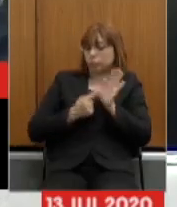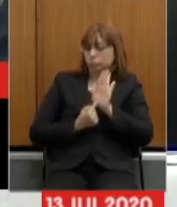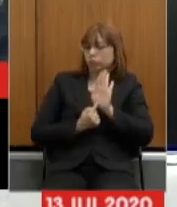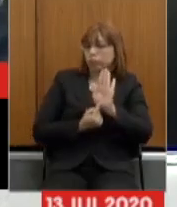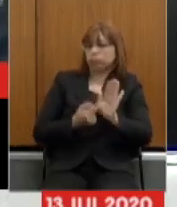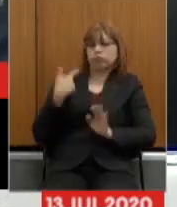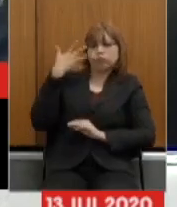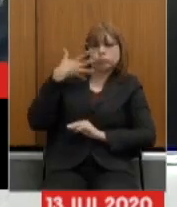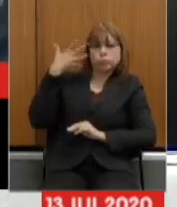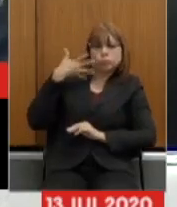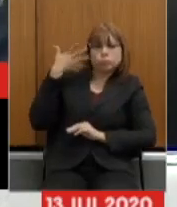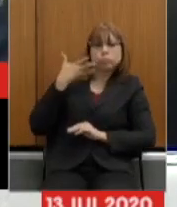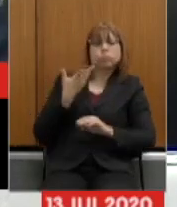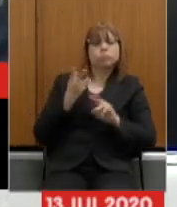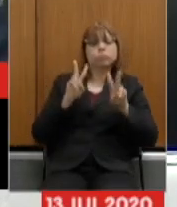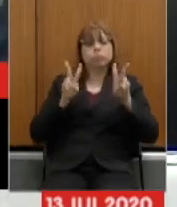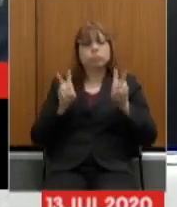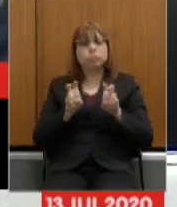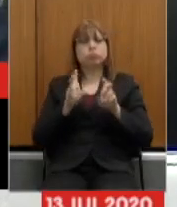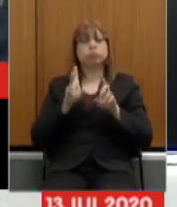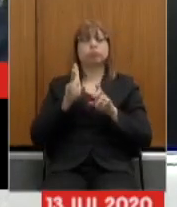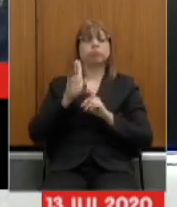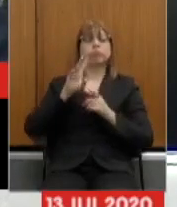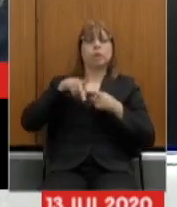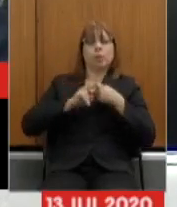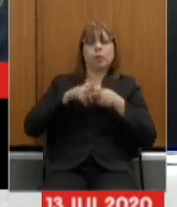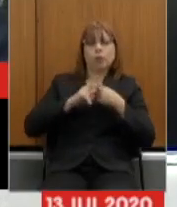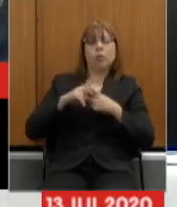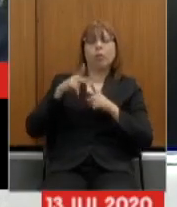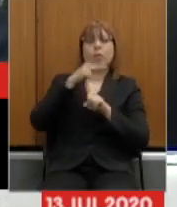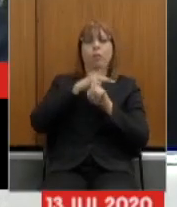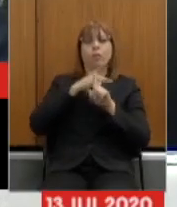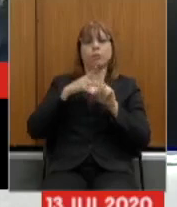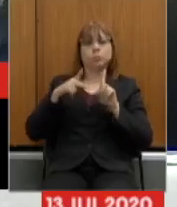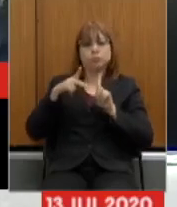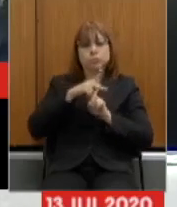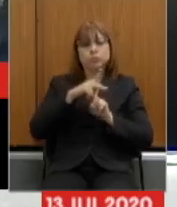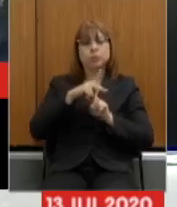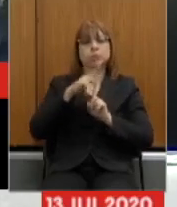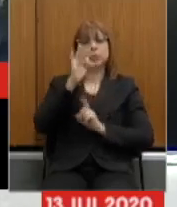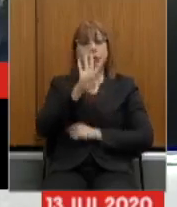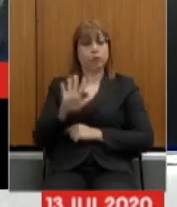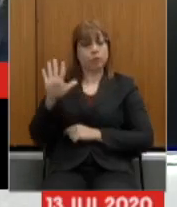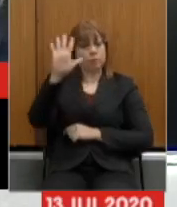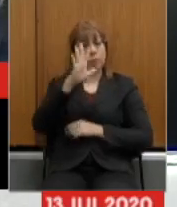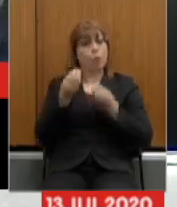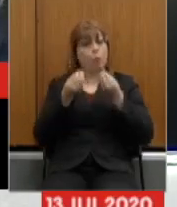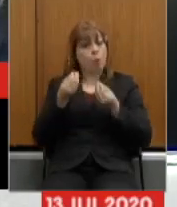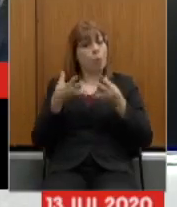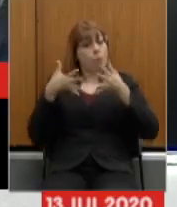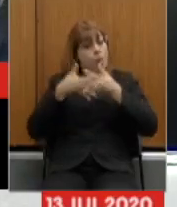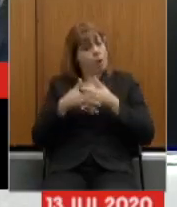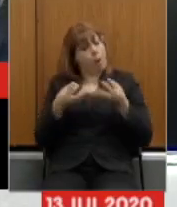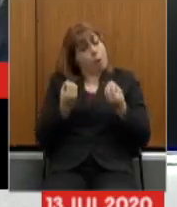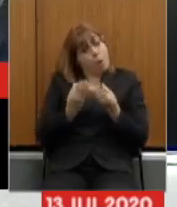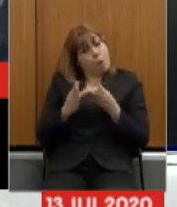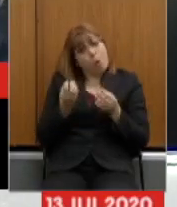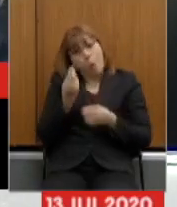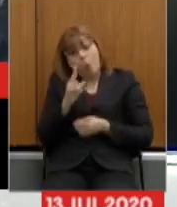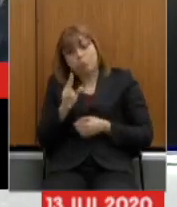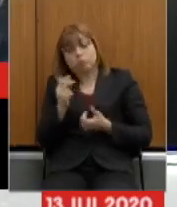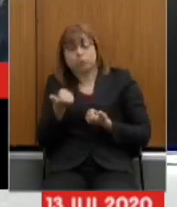sobre os aspectos centrais da reforma da Previdência Federal e suas implicações para os Estados e sobre os